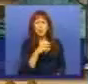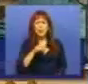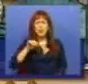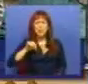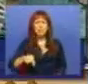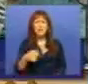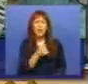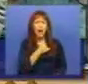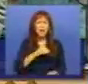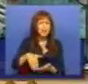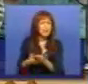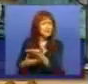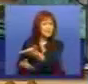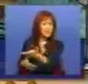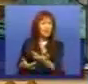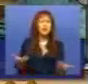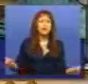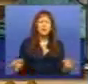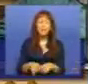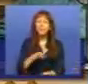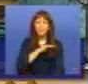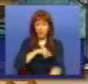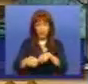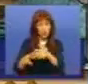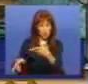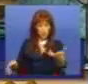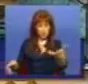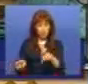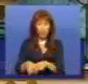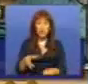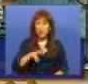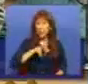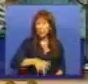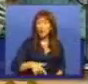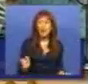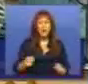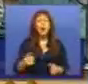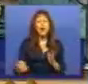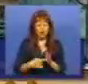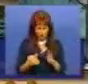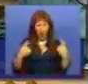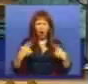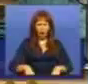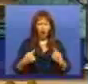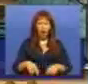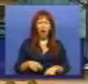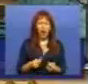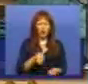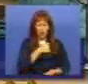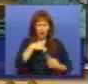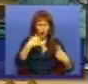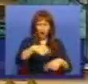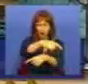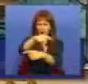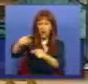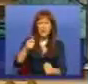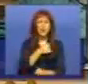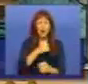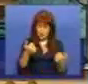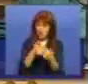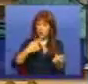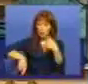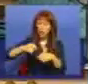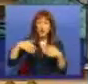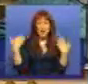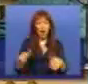mil alojamentos. Ou seja, senhores deputados, em Portugal não faltam materialmente casas. Haveria casas para